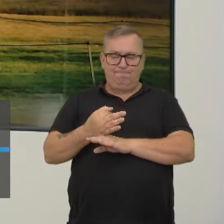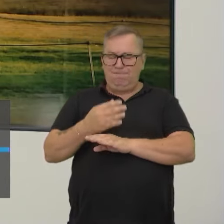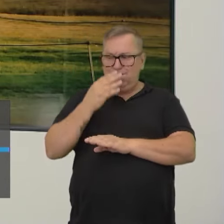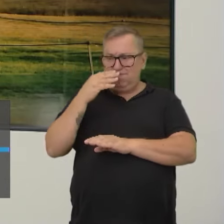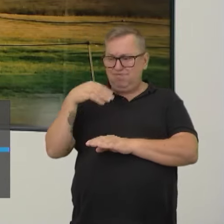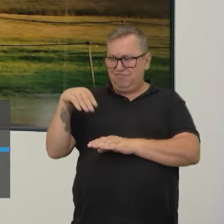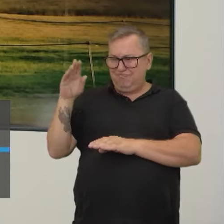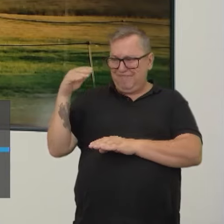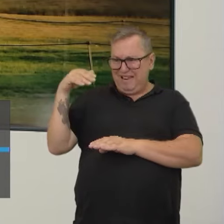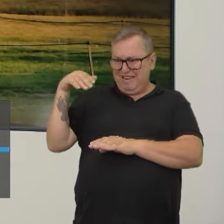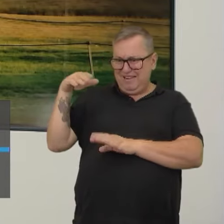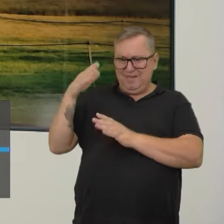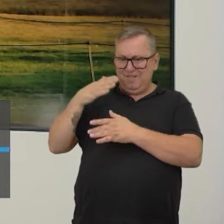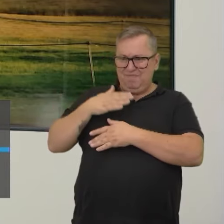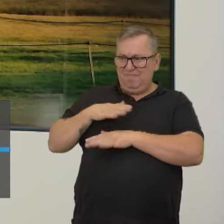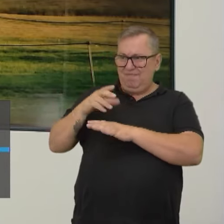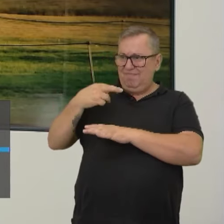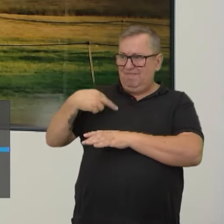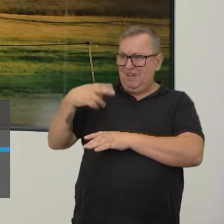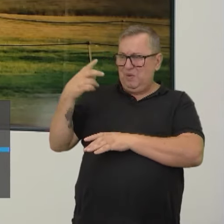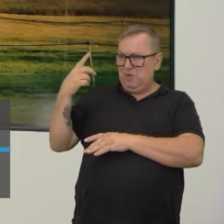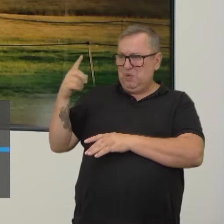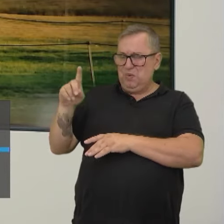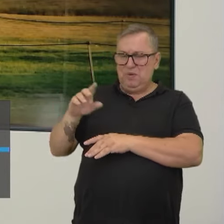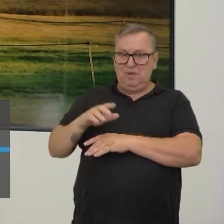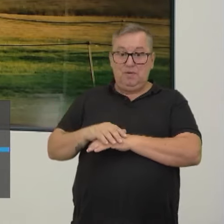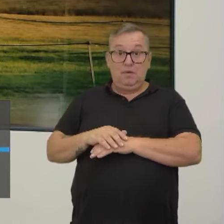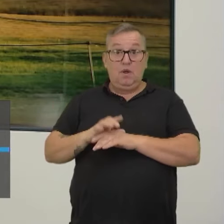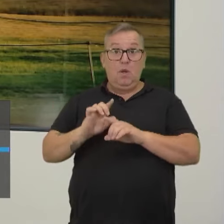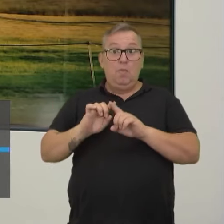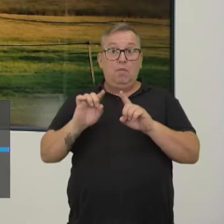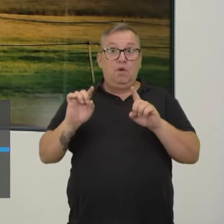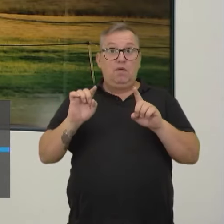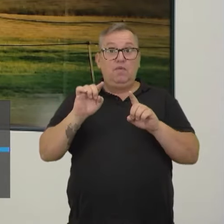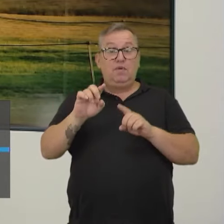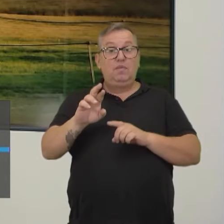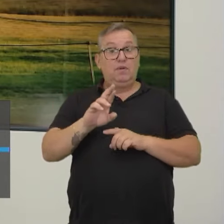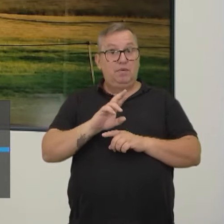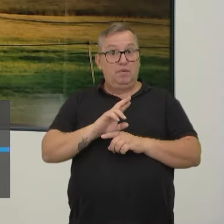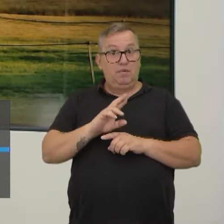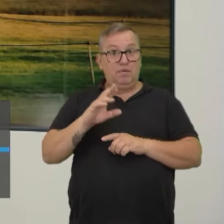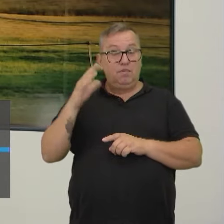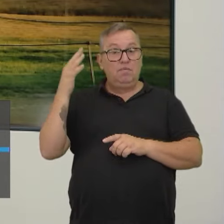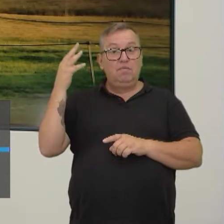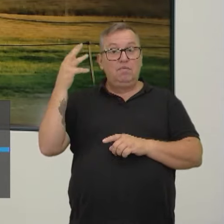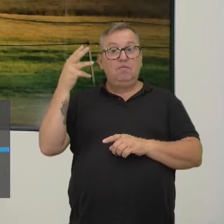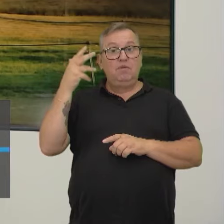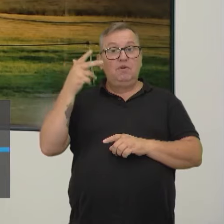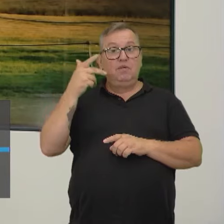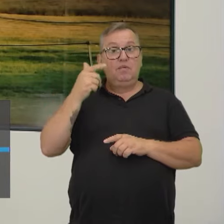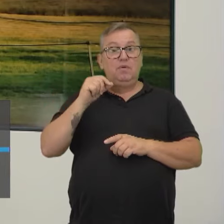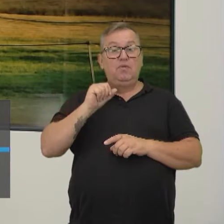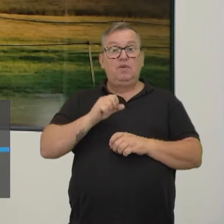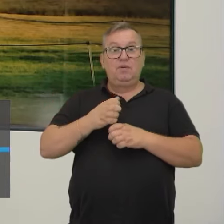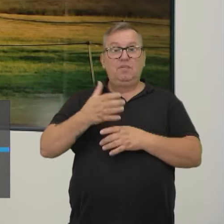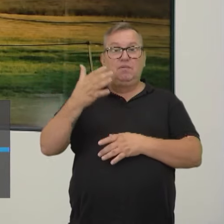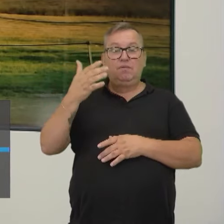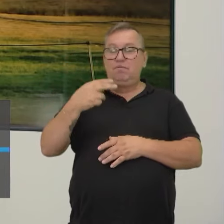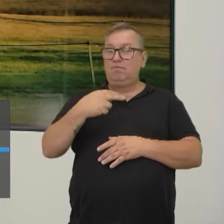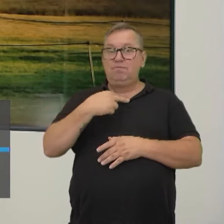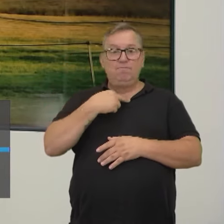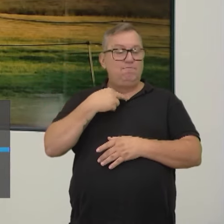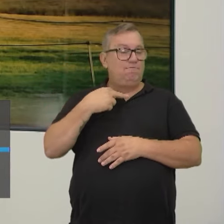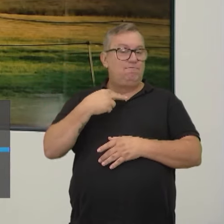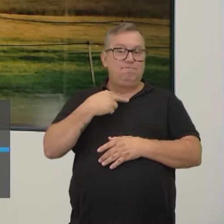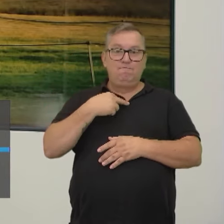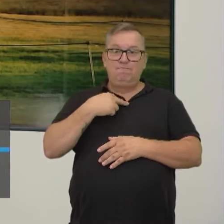tenho um preconceito com a religião do outro e não respeito. Só que vocês me responderam aqui belíssimamente no chat que isso não é positivo,